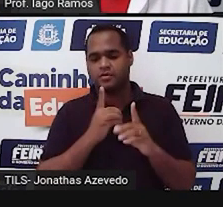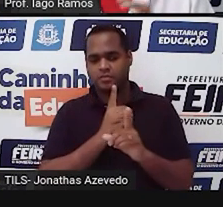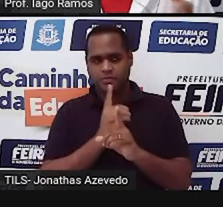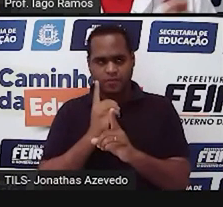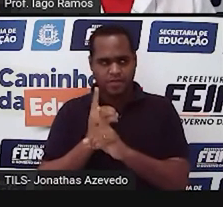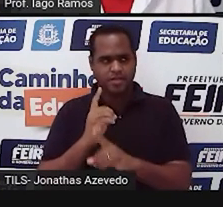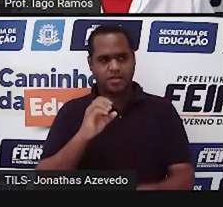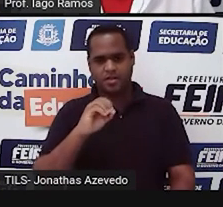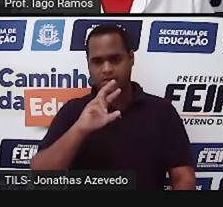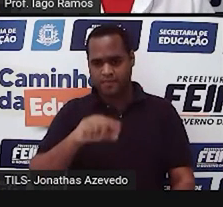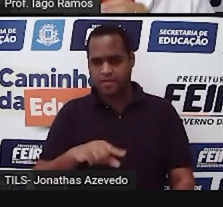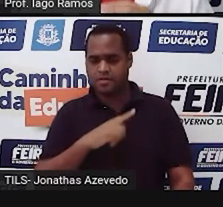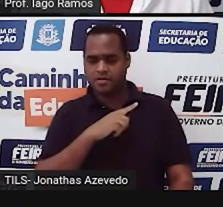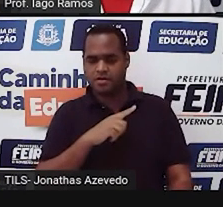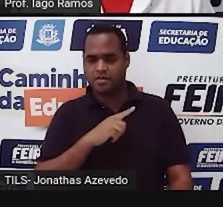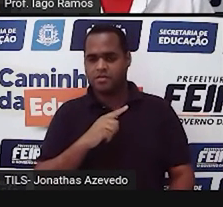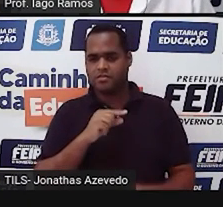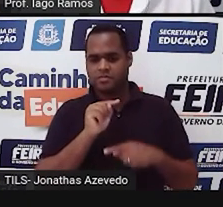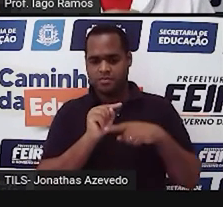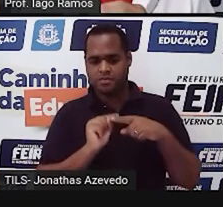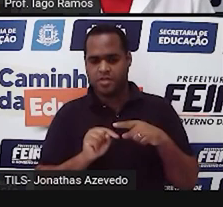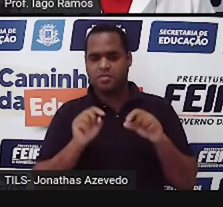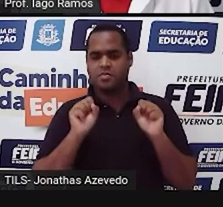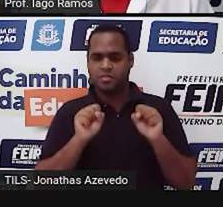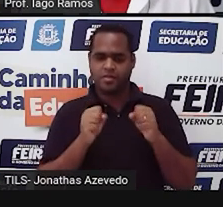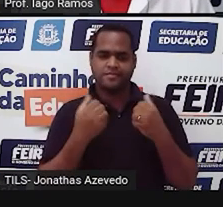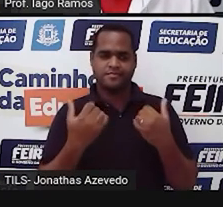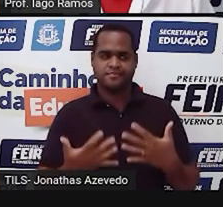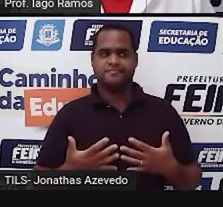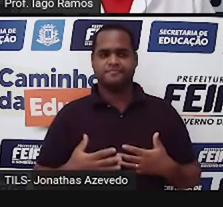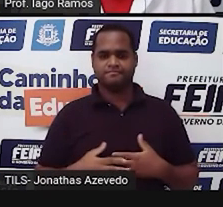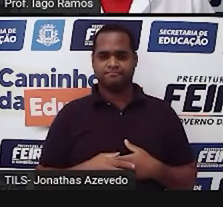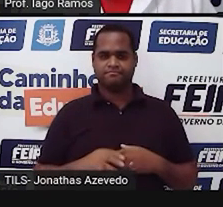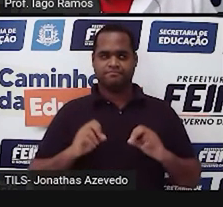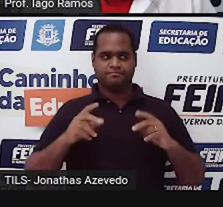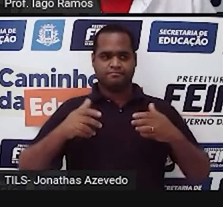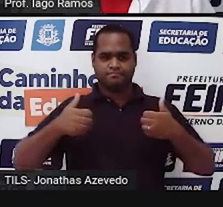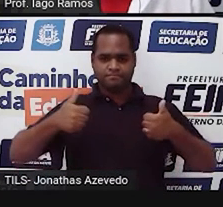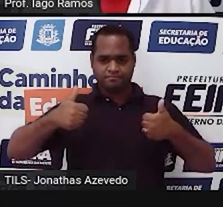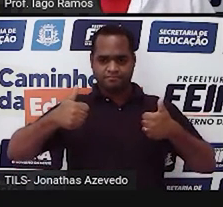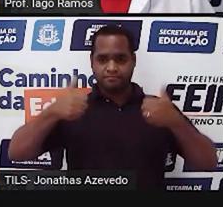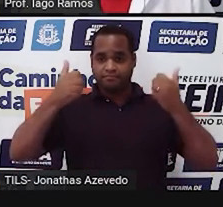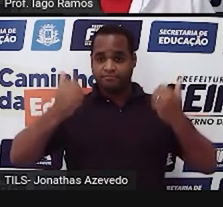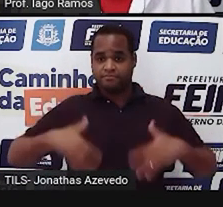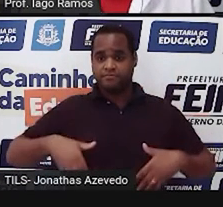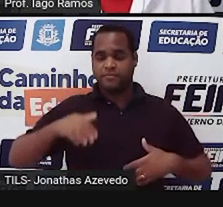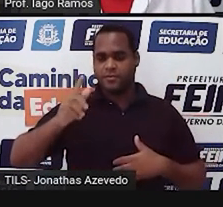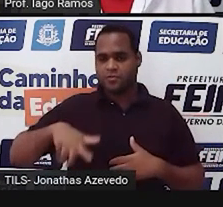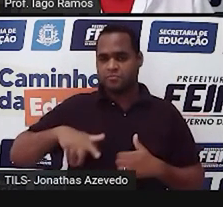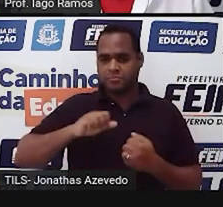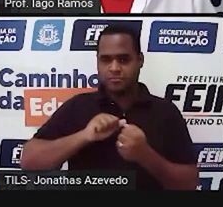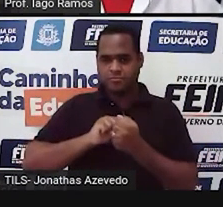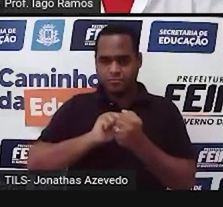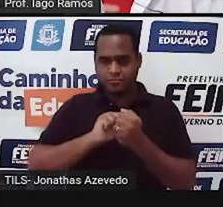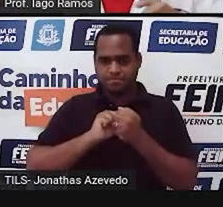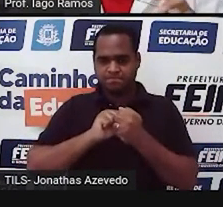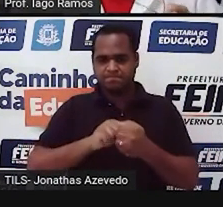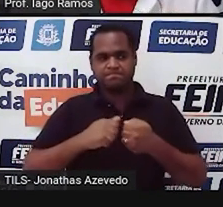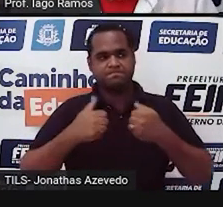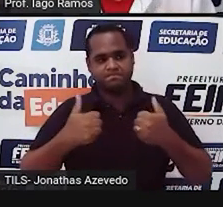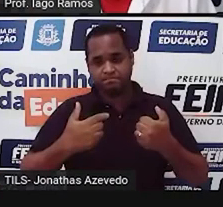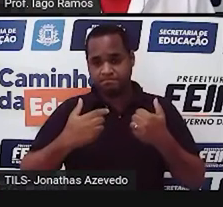racional através de uma fração é dessa forma Beleza então vamos de novo juntos agora